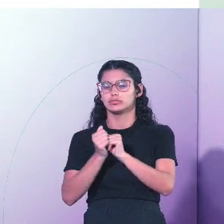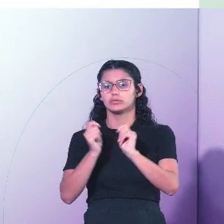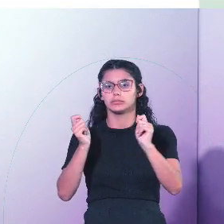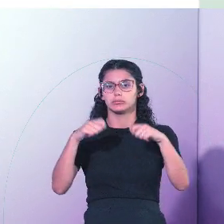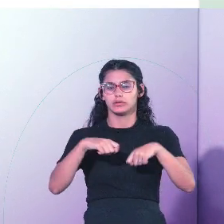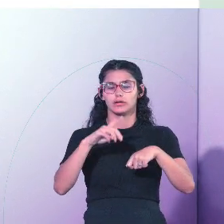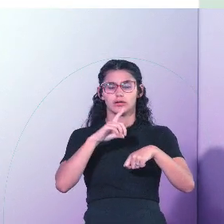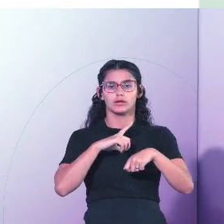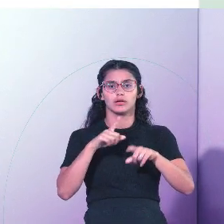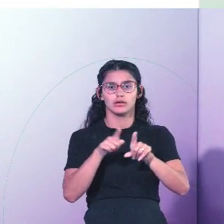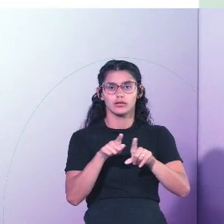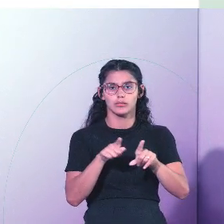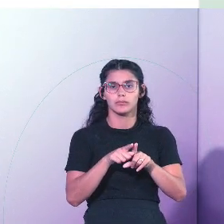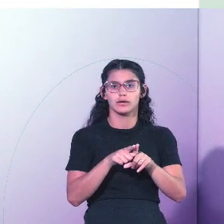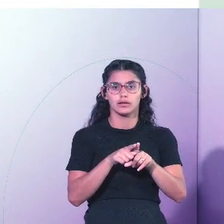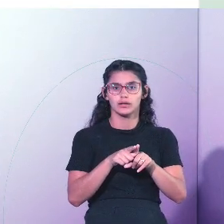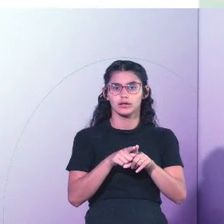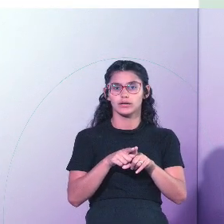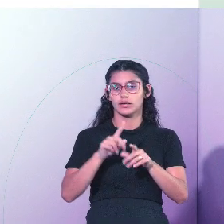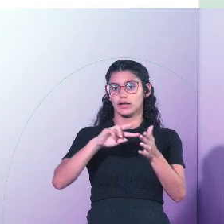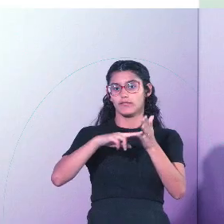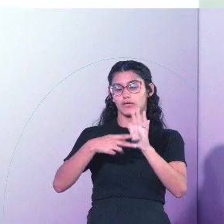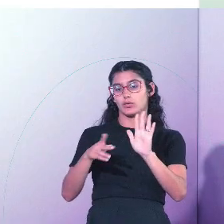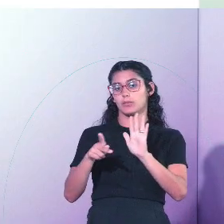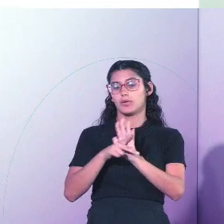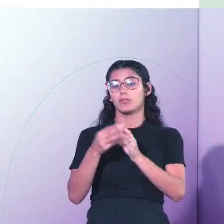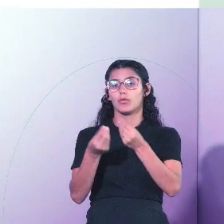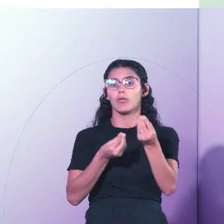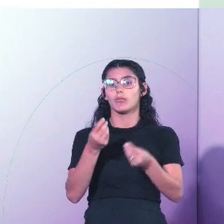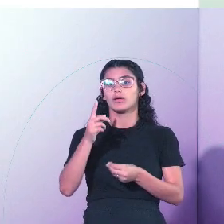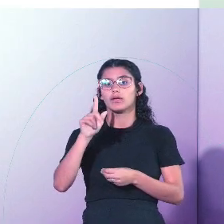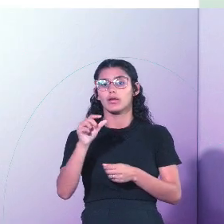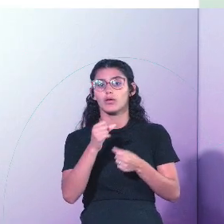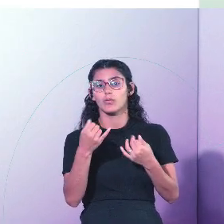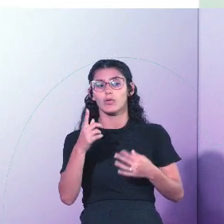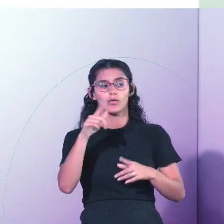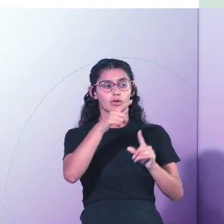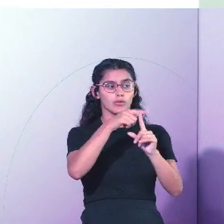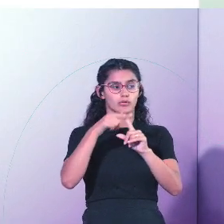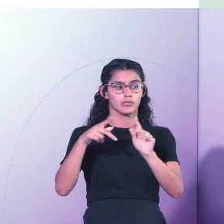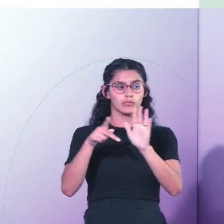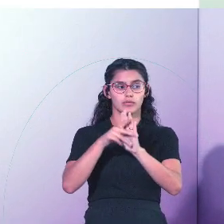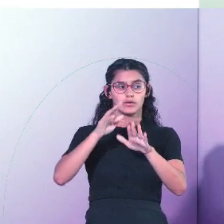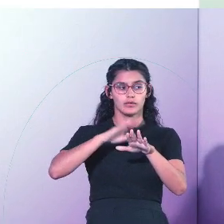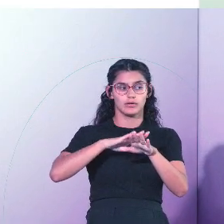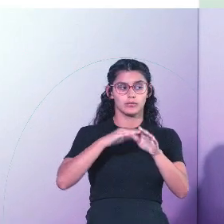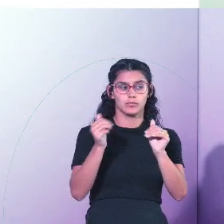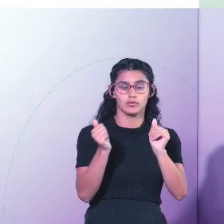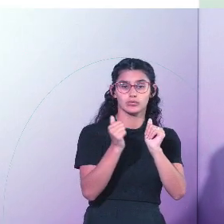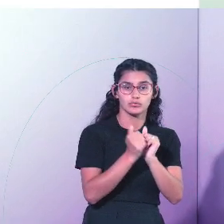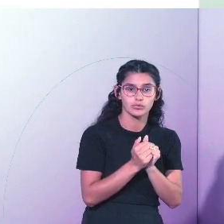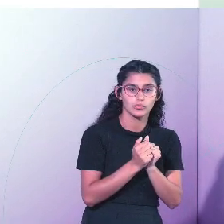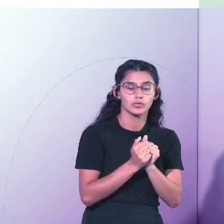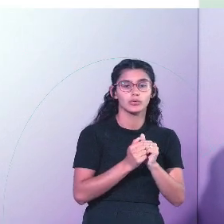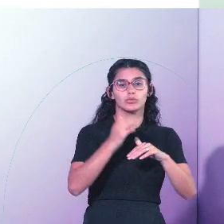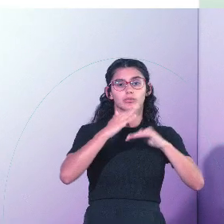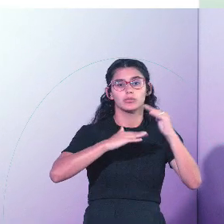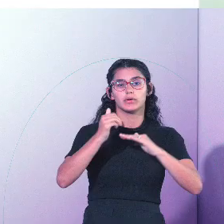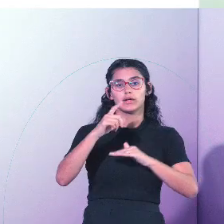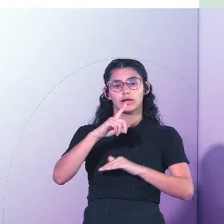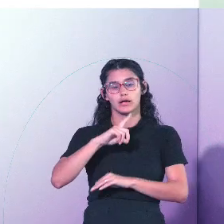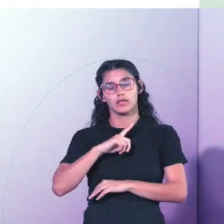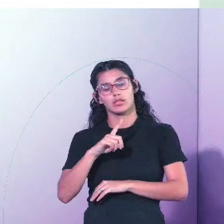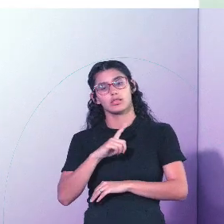efetividade, e critérios que não sejam definidos. Por exemplo, qual é o significado clínico de você ter um endpoint determinado? Por